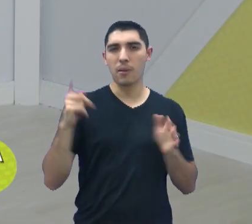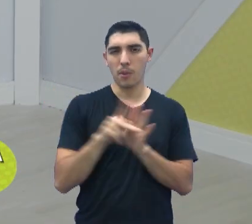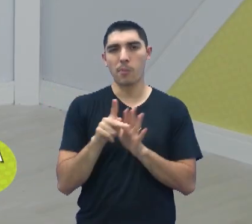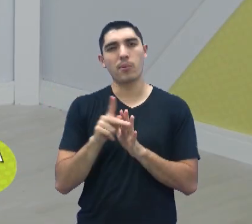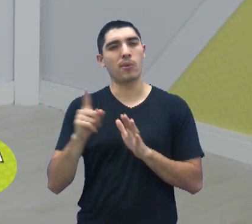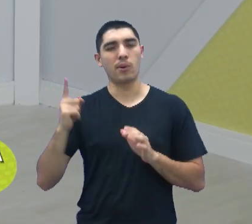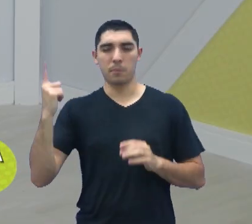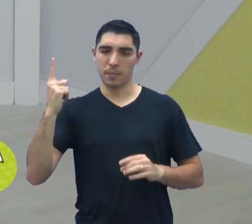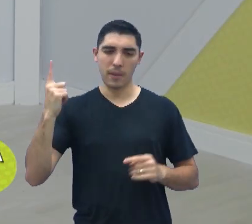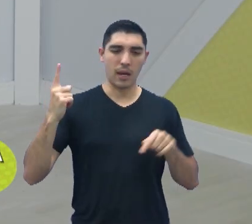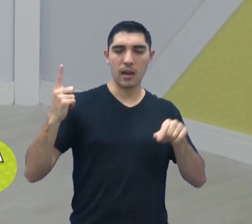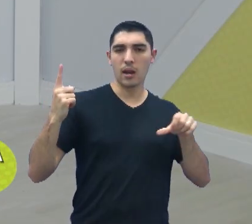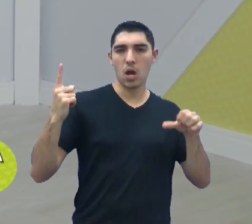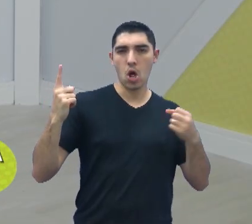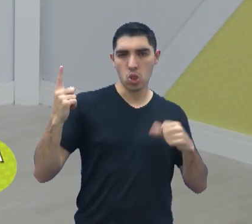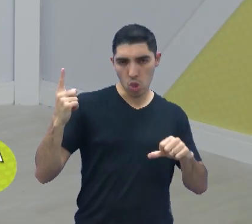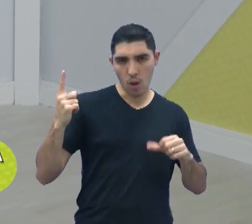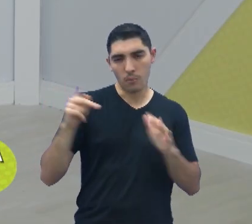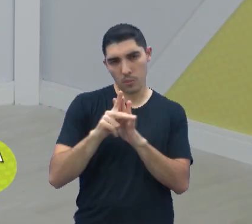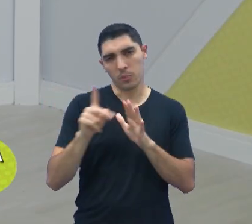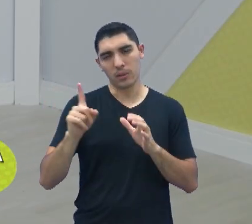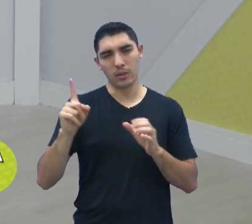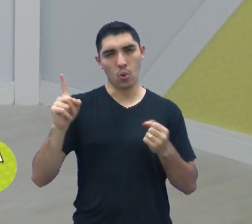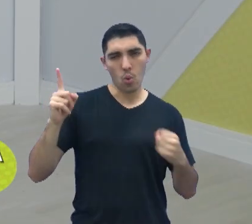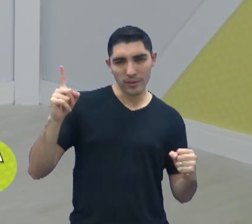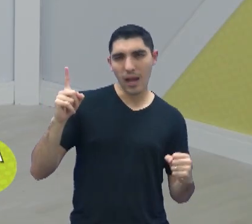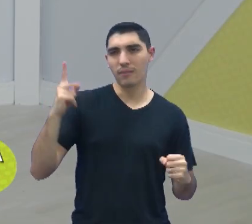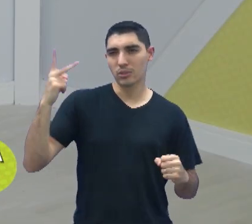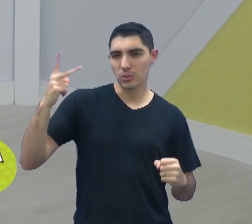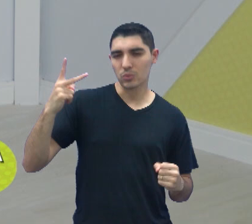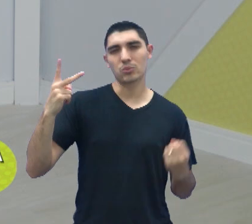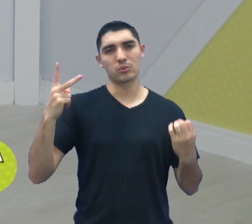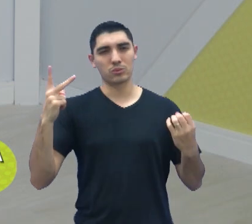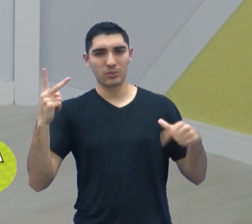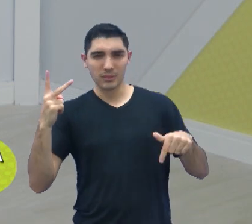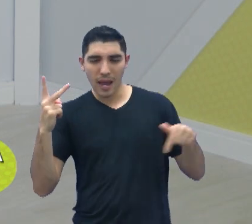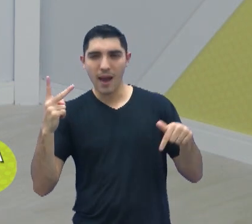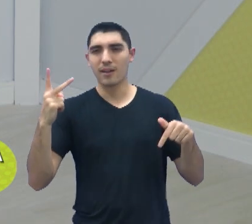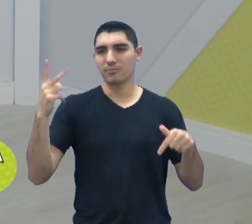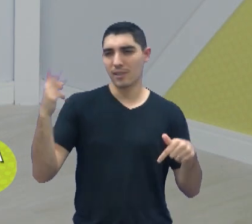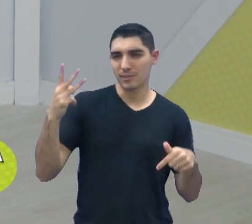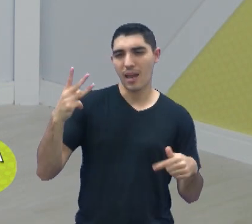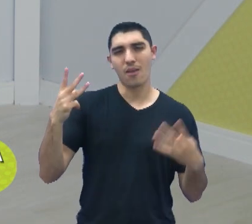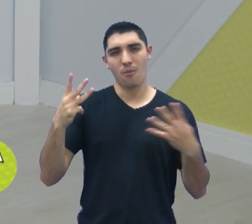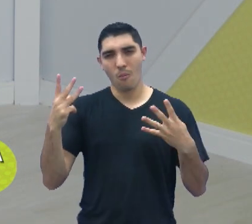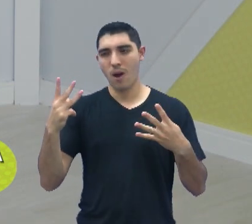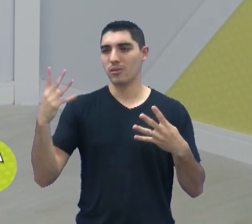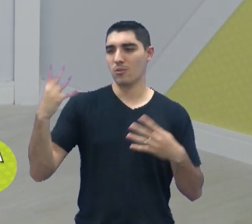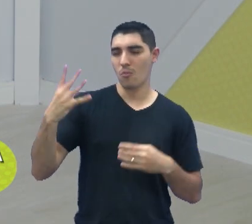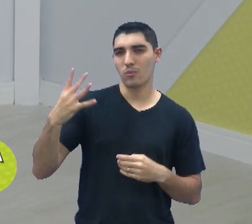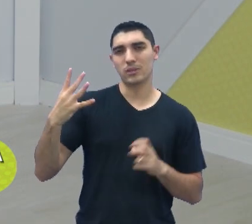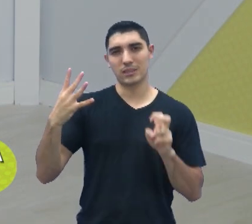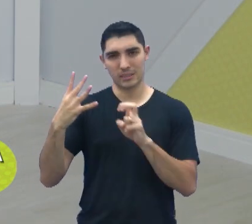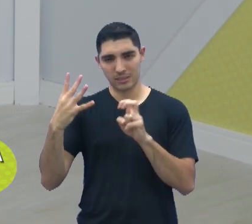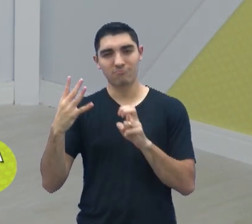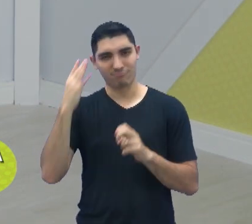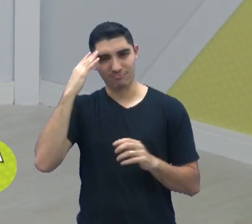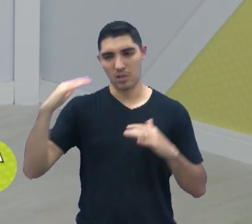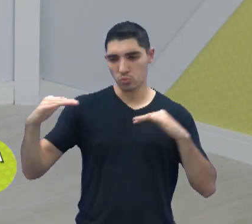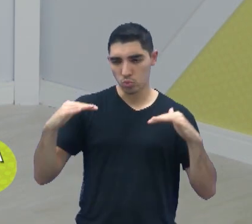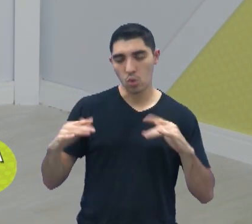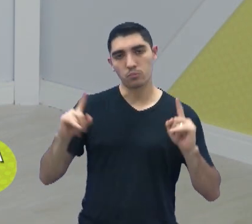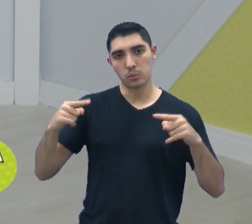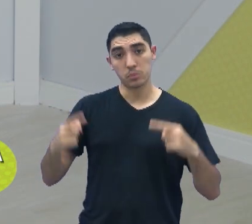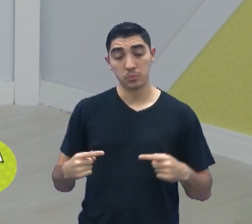hoje está mais para Paulistano, Pinheiros e Rio Claro. Aliás, o Pinheiros e Paulistano já estão garantidos por causa da matemática. Ali embaixo é que vai brigar Rio